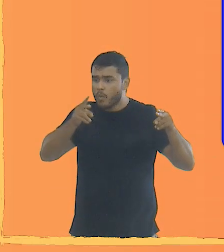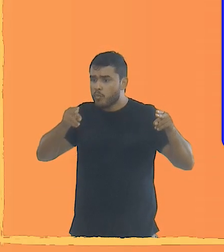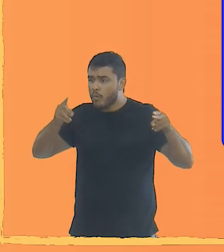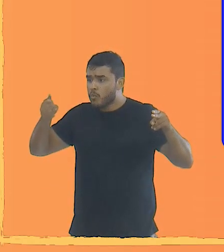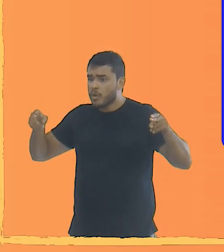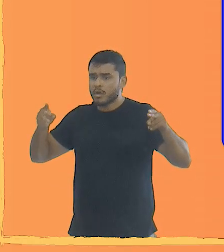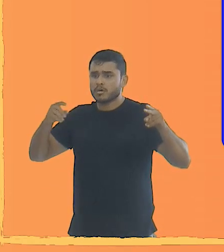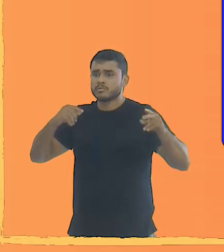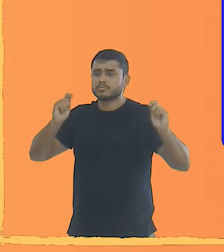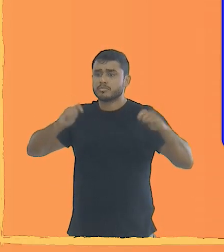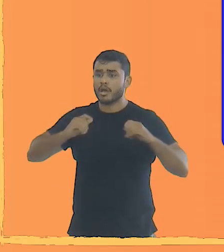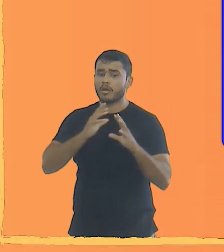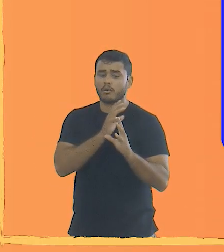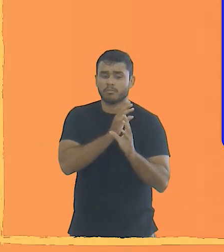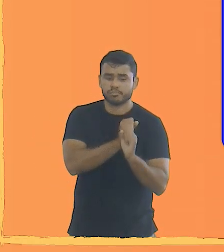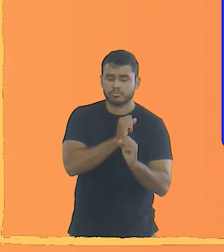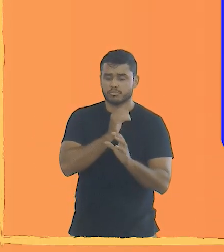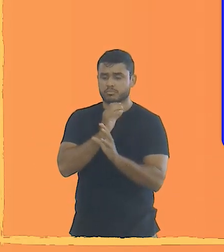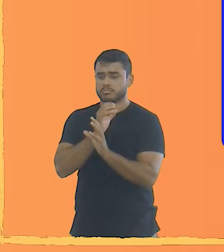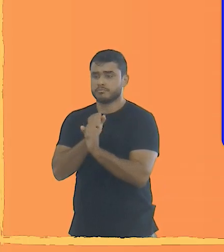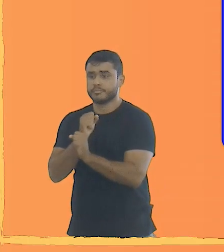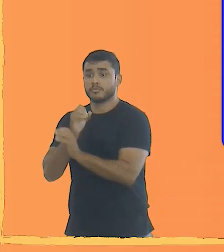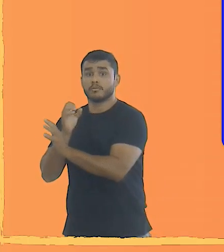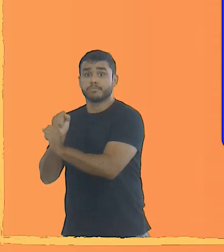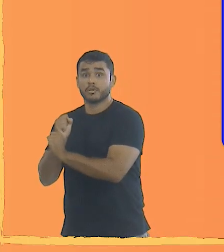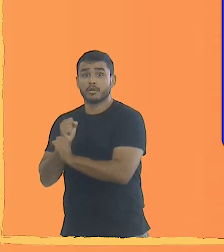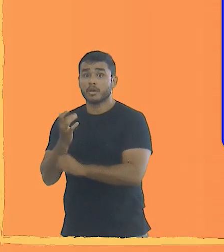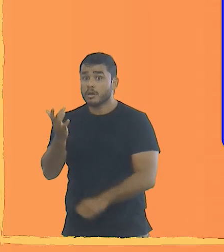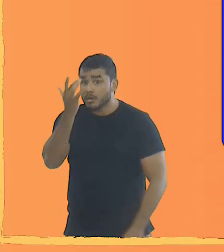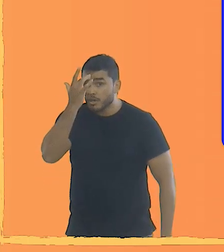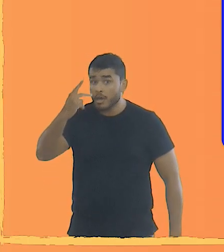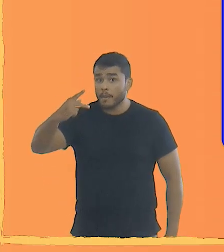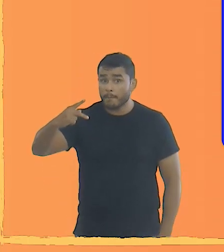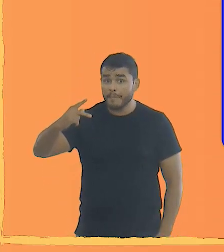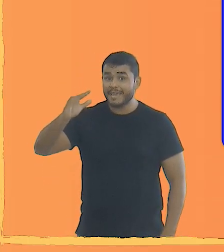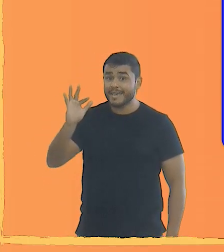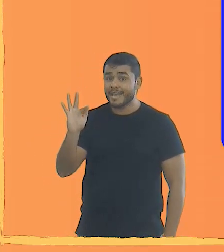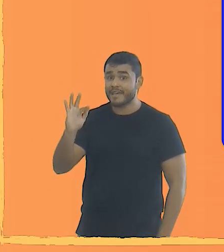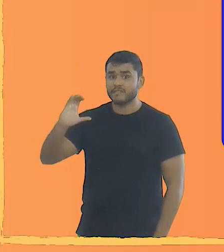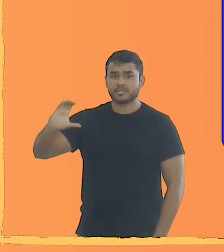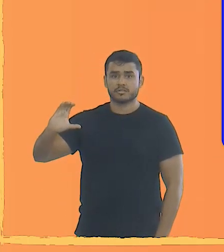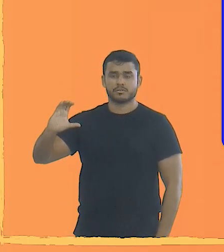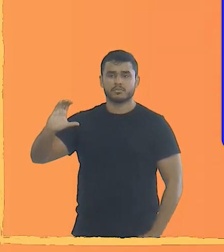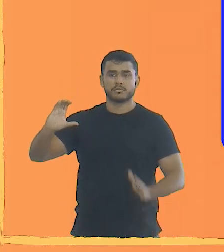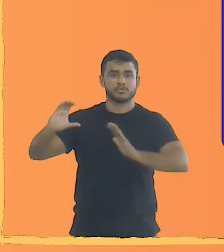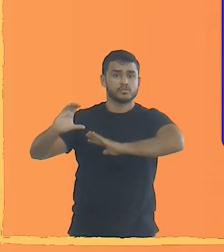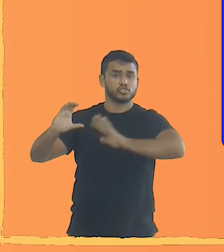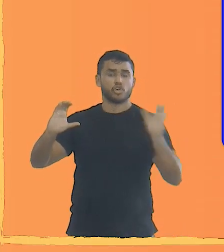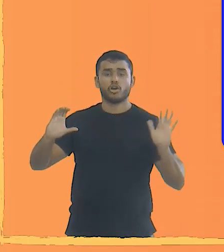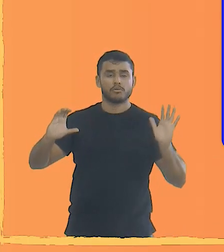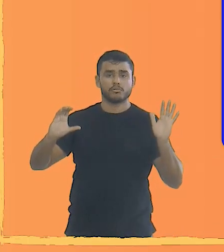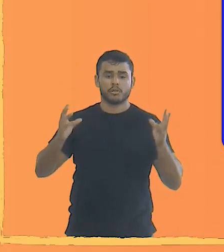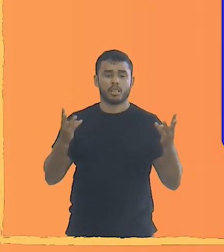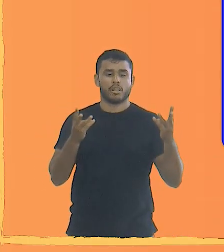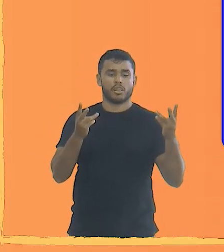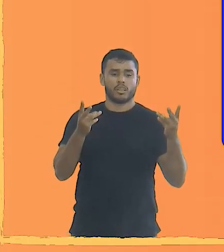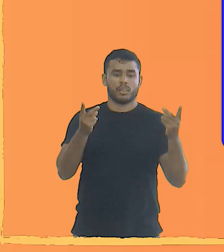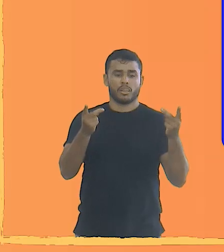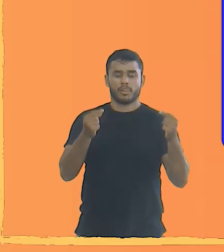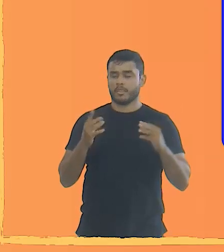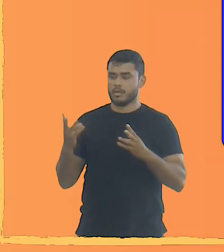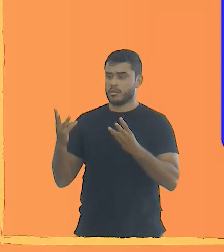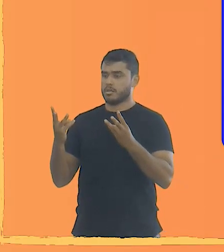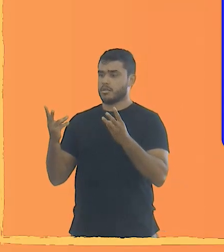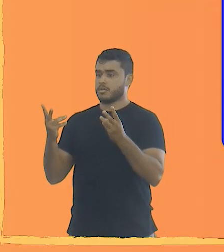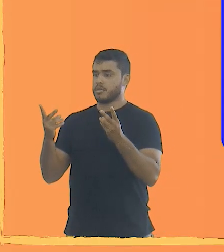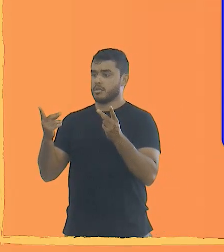ideia. A aplicação do princípio fundamental da contagem. Todas elas tratam de contagem. E a gente está fazendo todas pelo